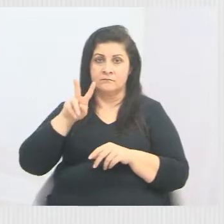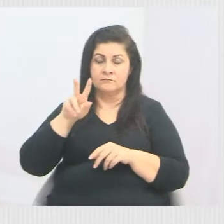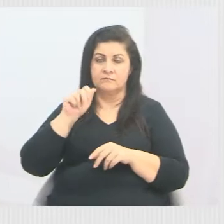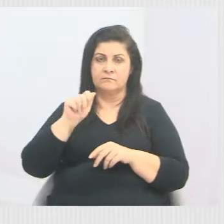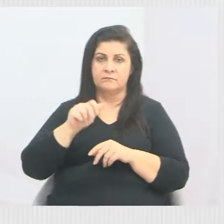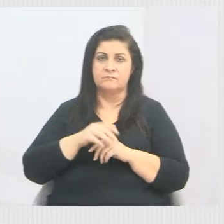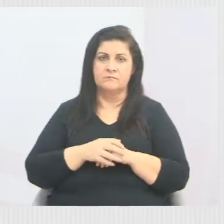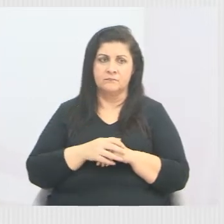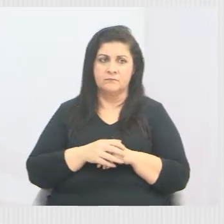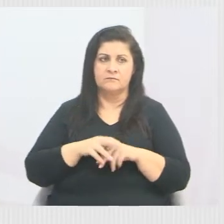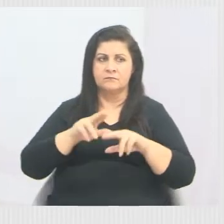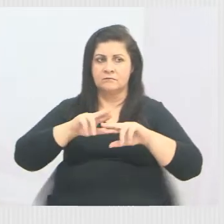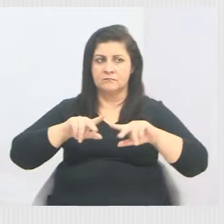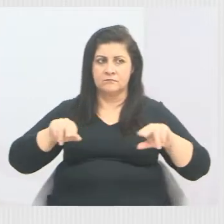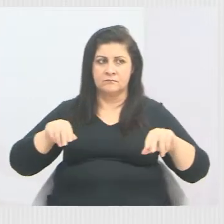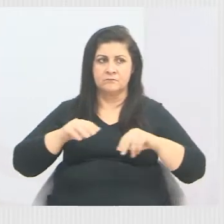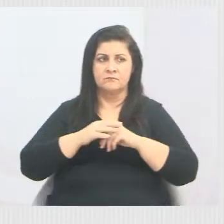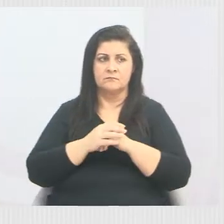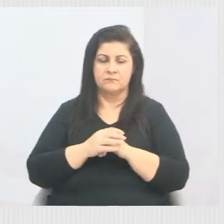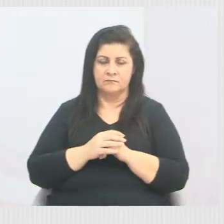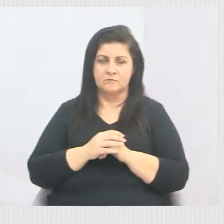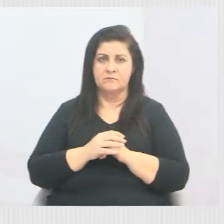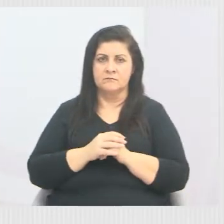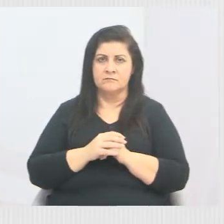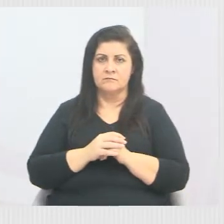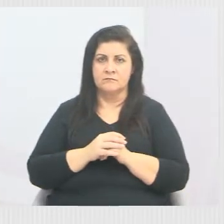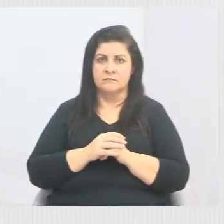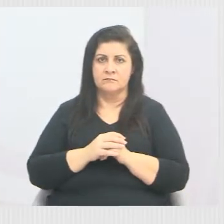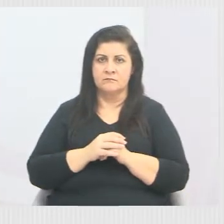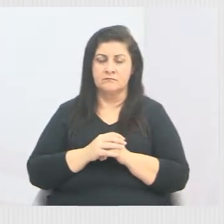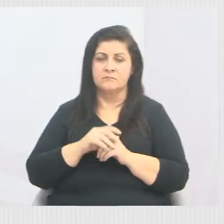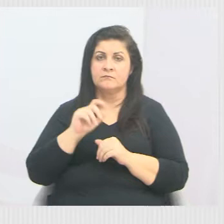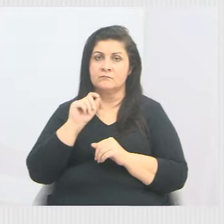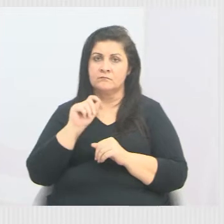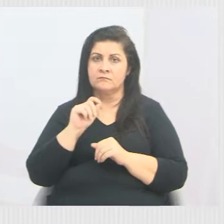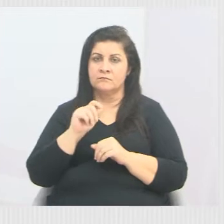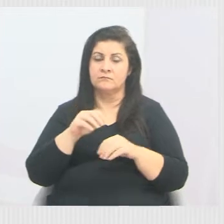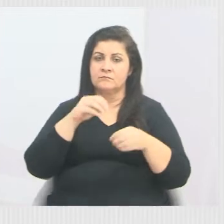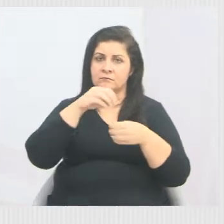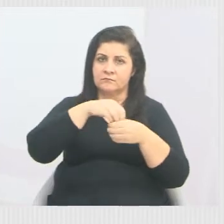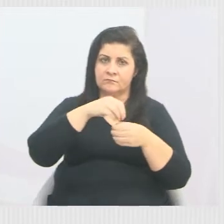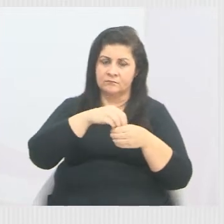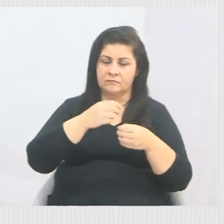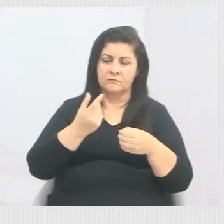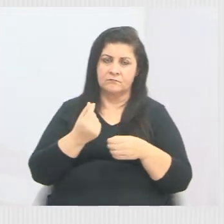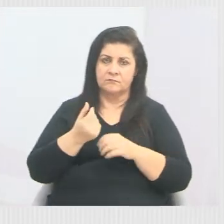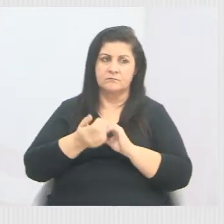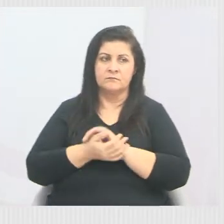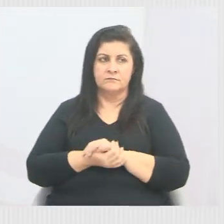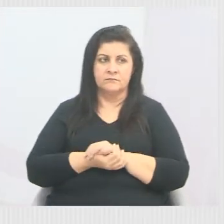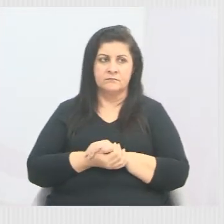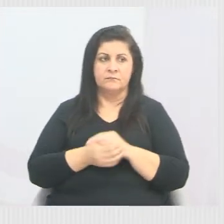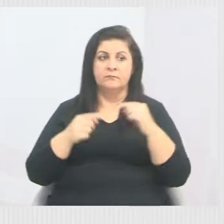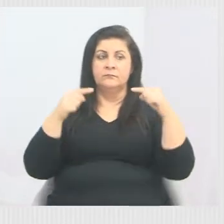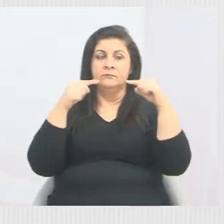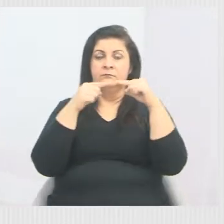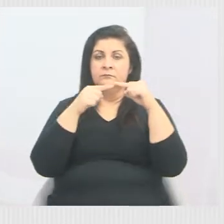entre outros. Aqui são as principais, para ter uma percepção, o que se encontra dentro dessas receitas.